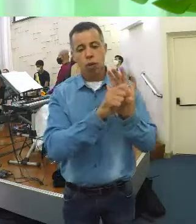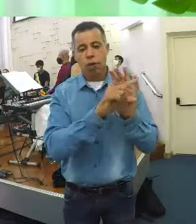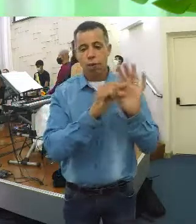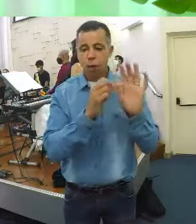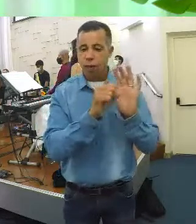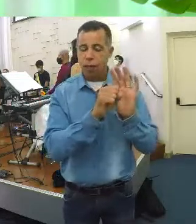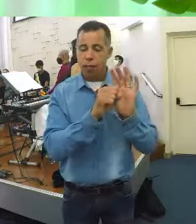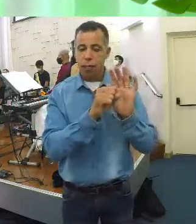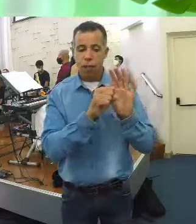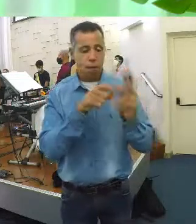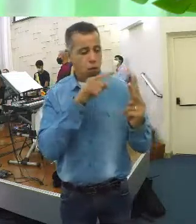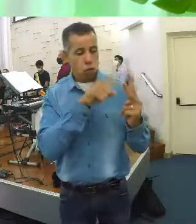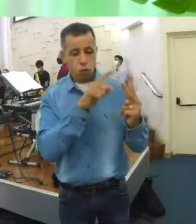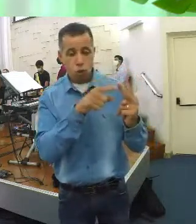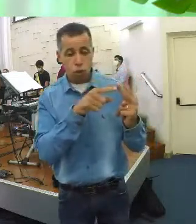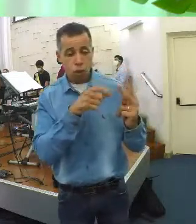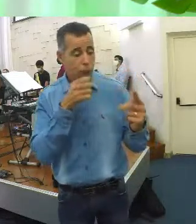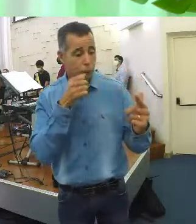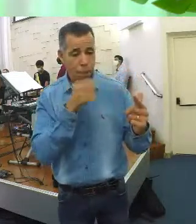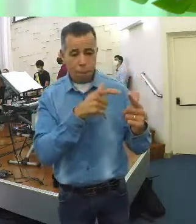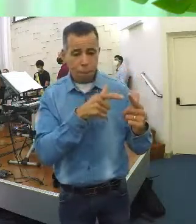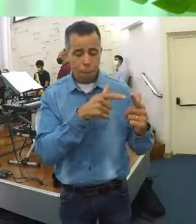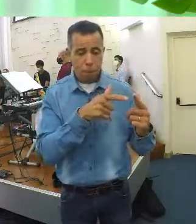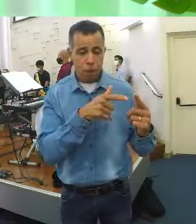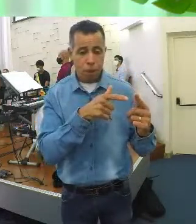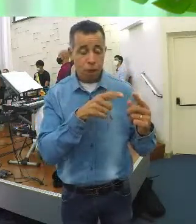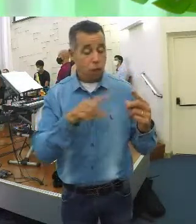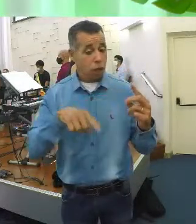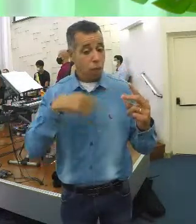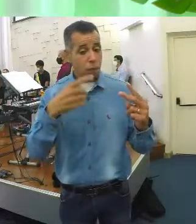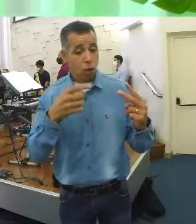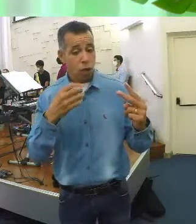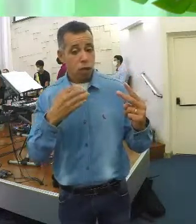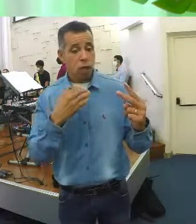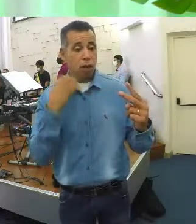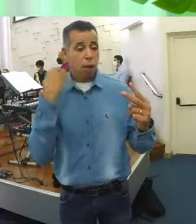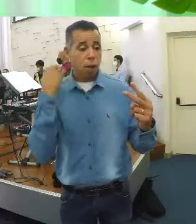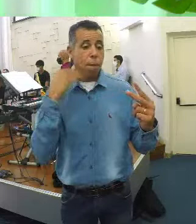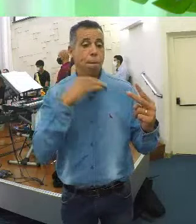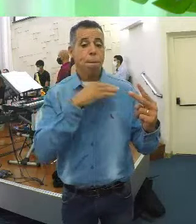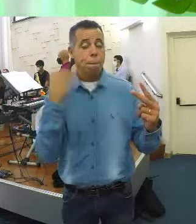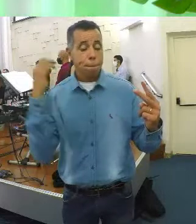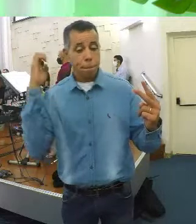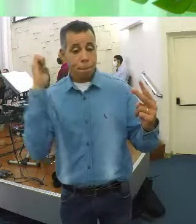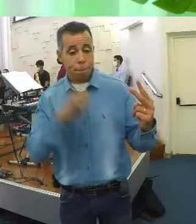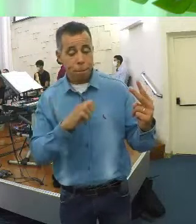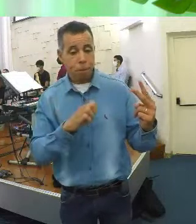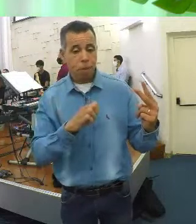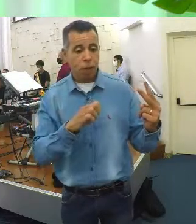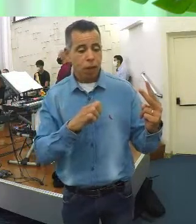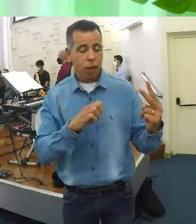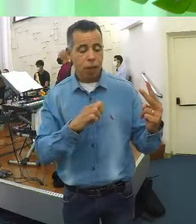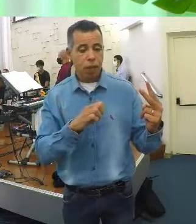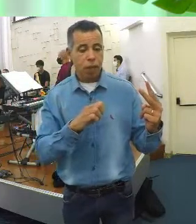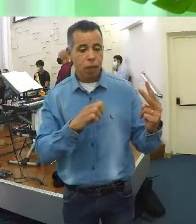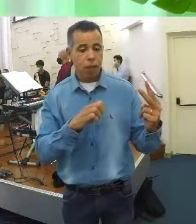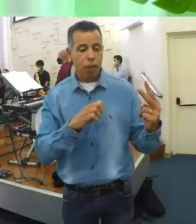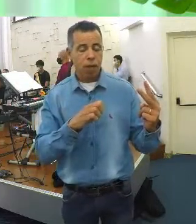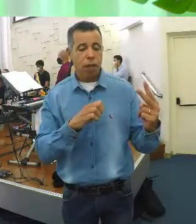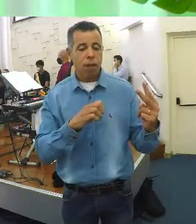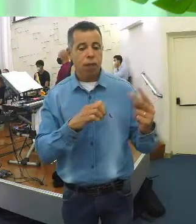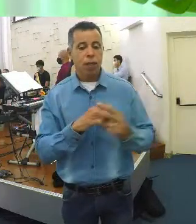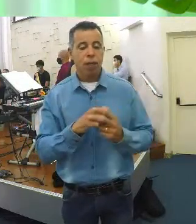meio à perseguição, depois da morte de Estevão, as dificuldades colocadas sobre Filipe, meus